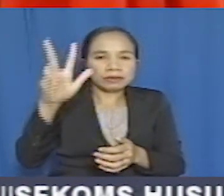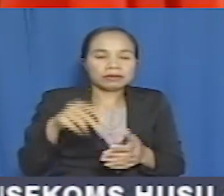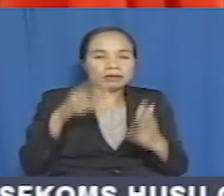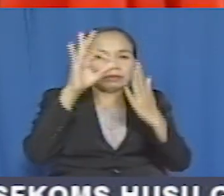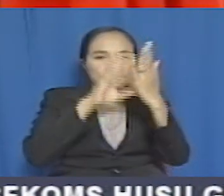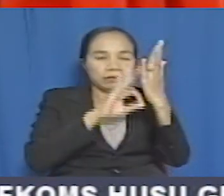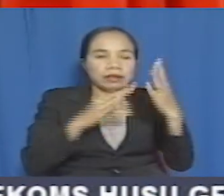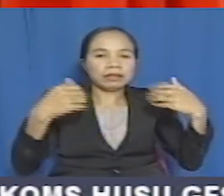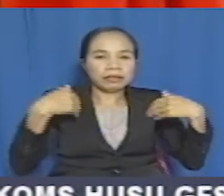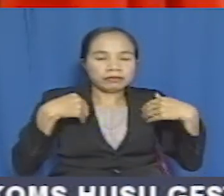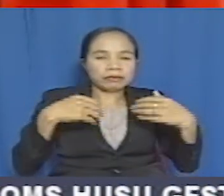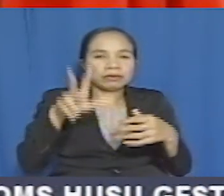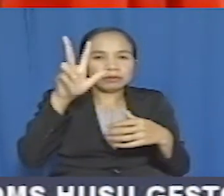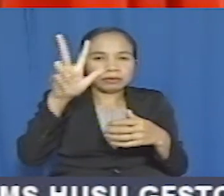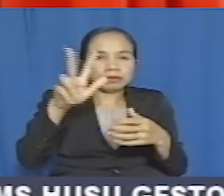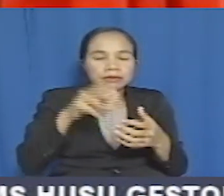formulário nem tolo